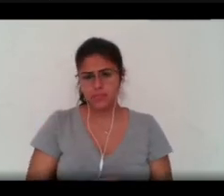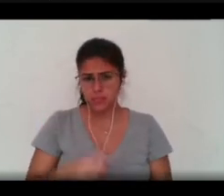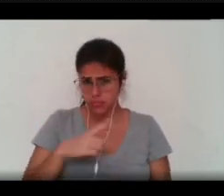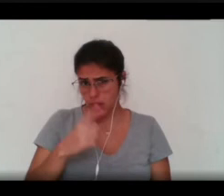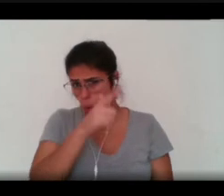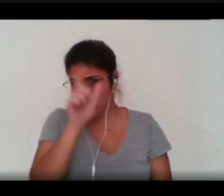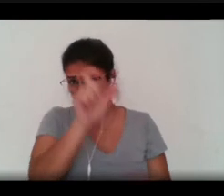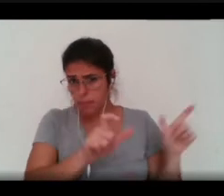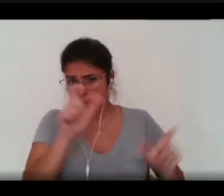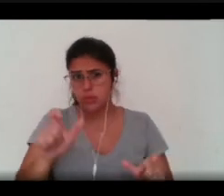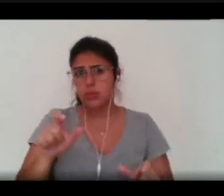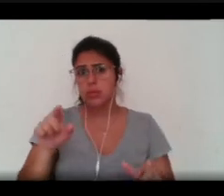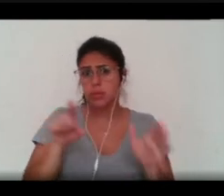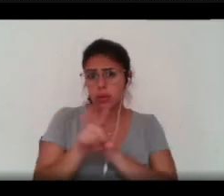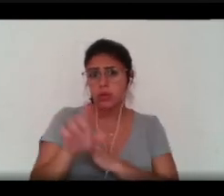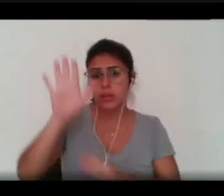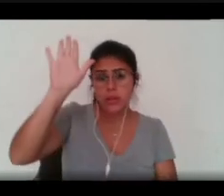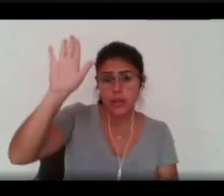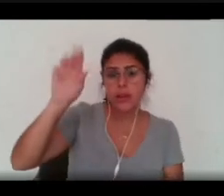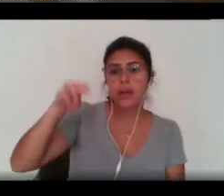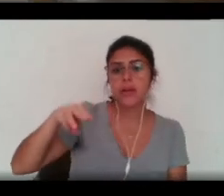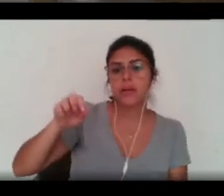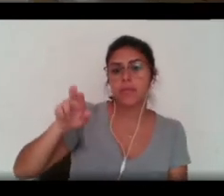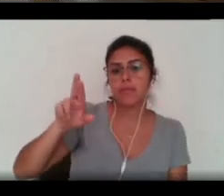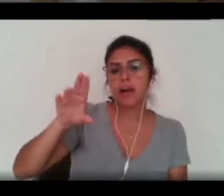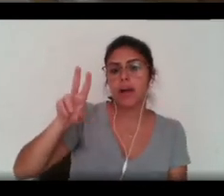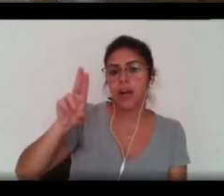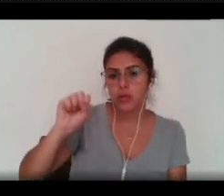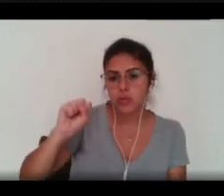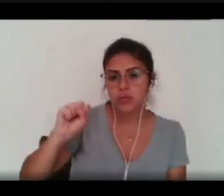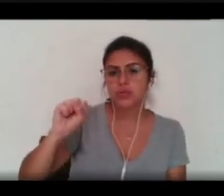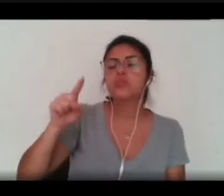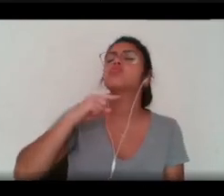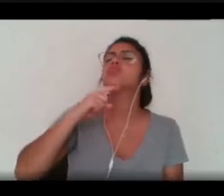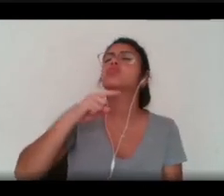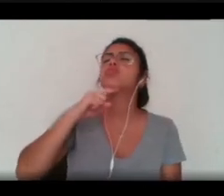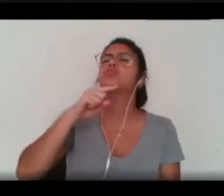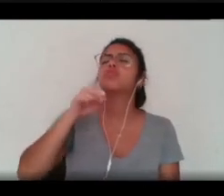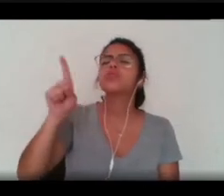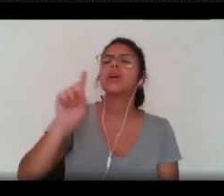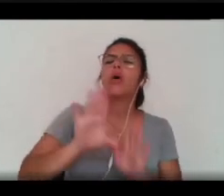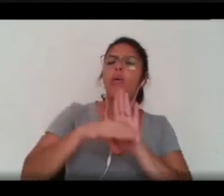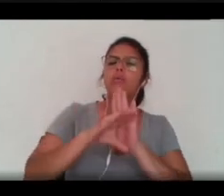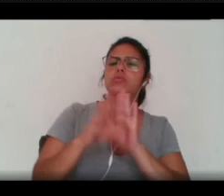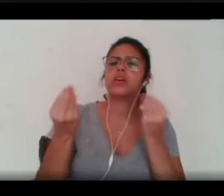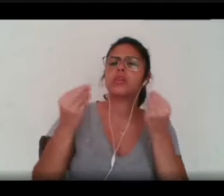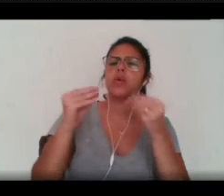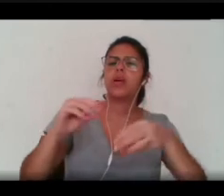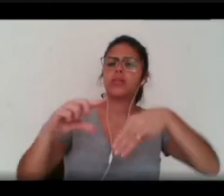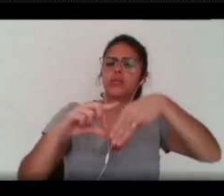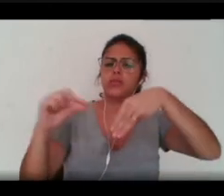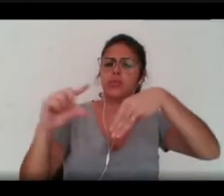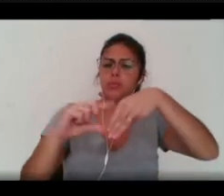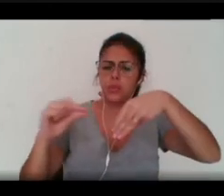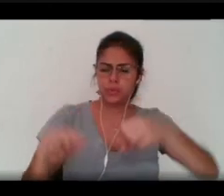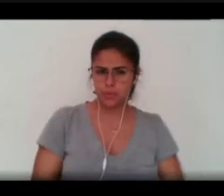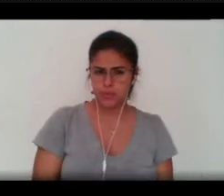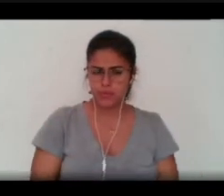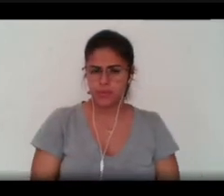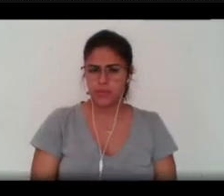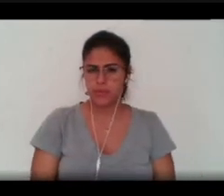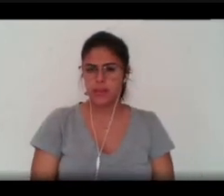dúvida sobre um conceito aqui que estava no Moodle de um exercício. Ela, assim, pedia a opção que